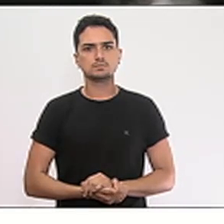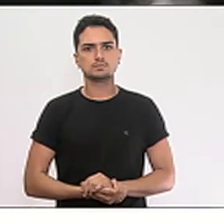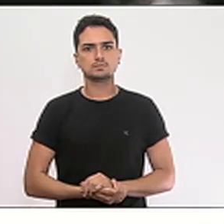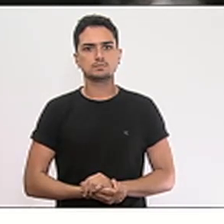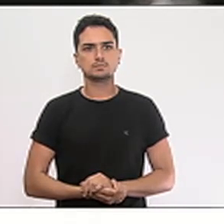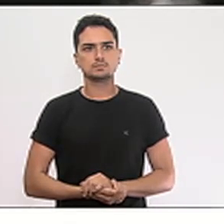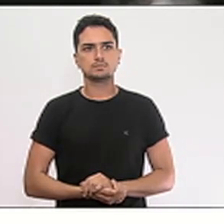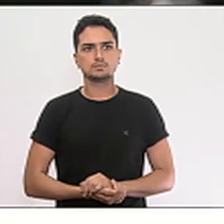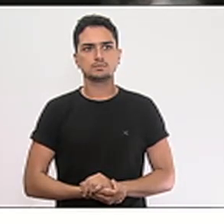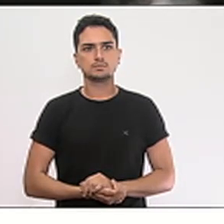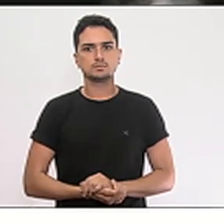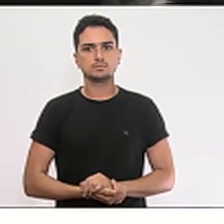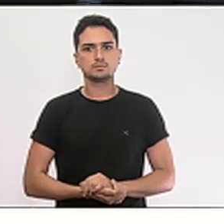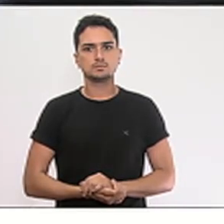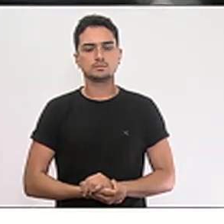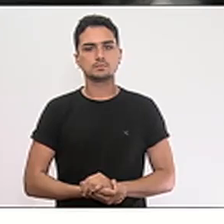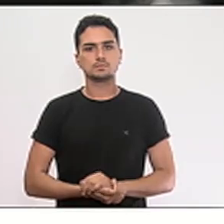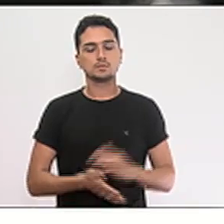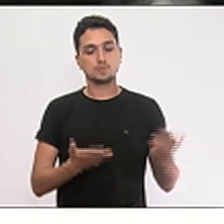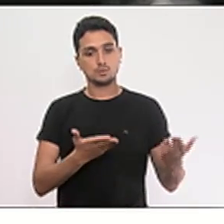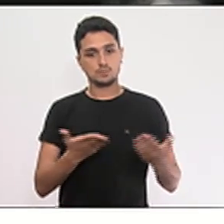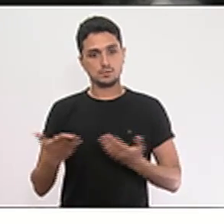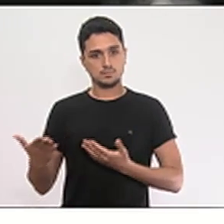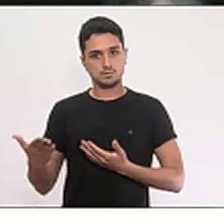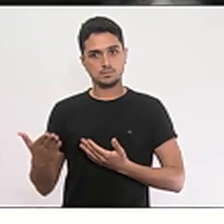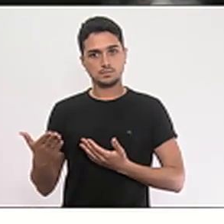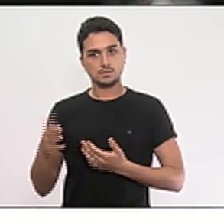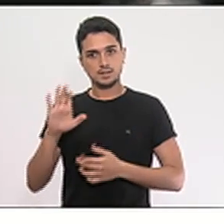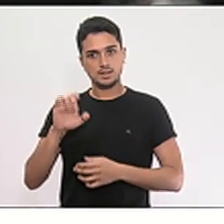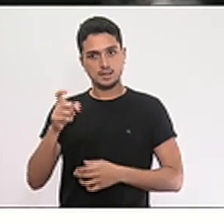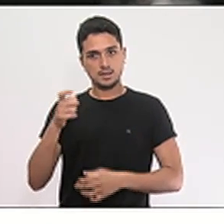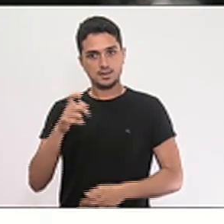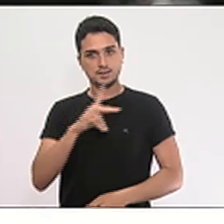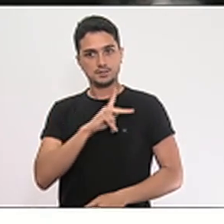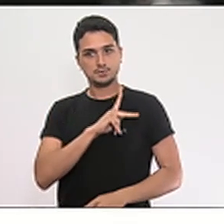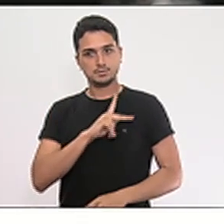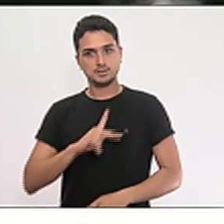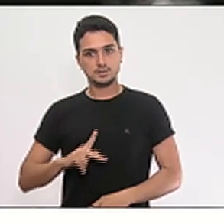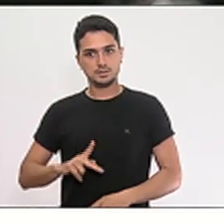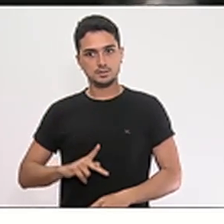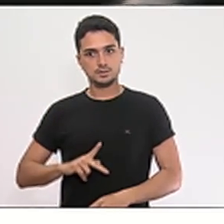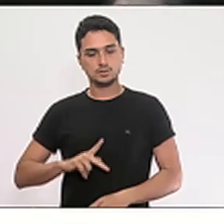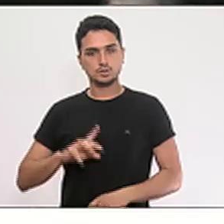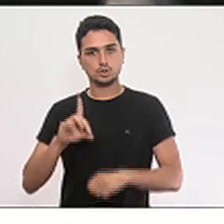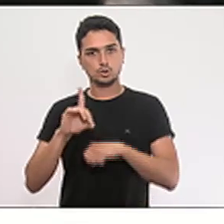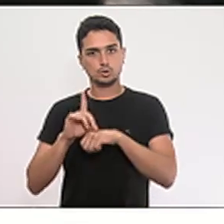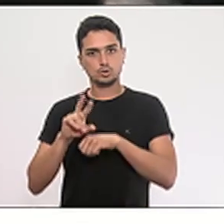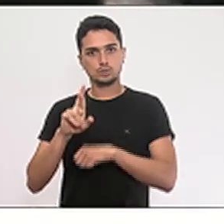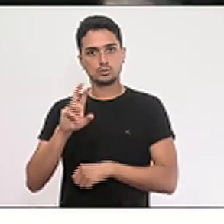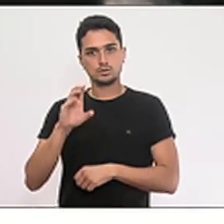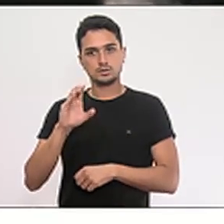agora nosso querido doutor Cid Cury, ex-presidente da nossa grande e querida SEDAI.